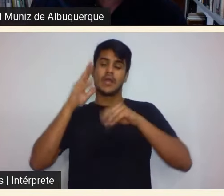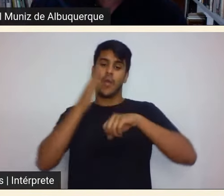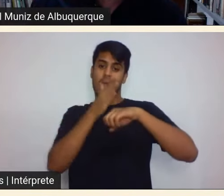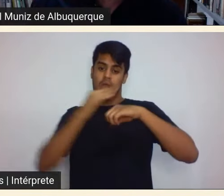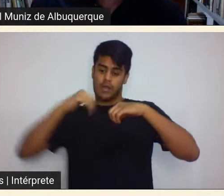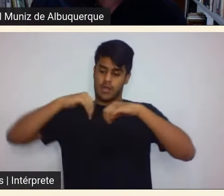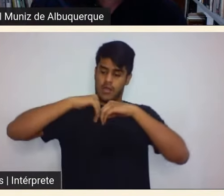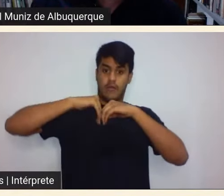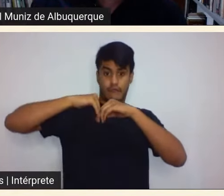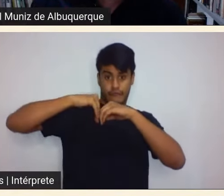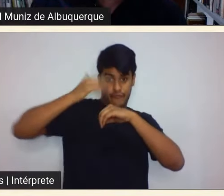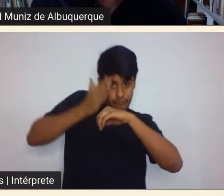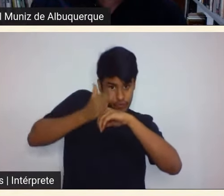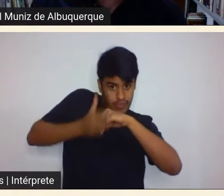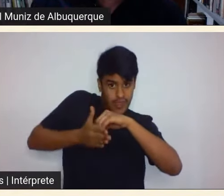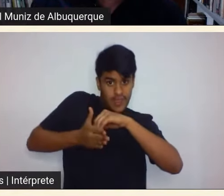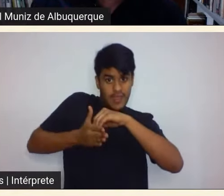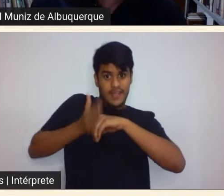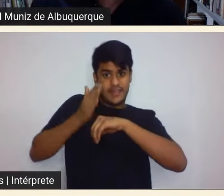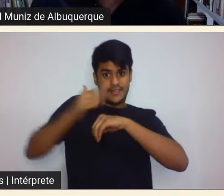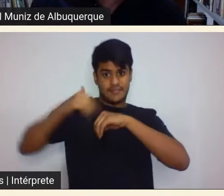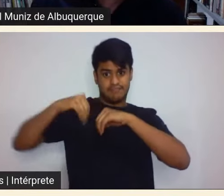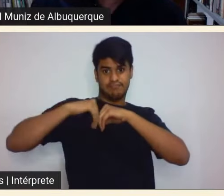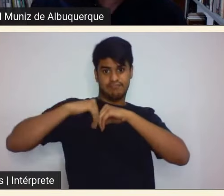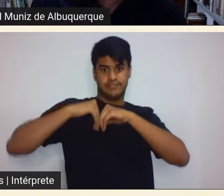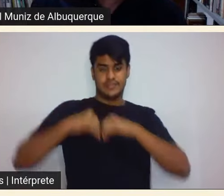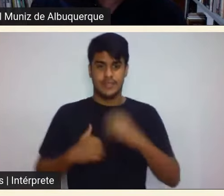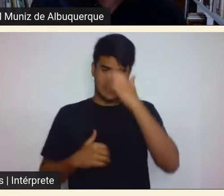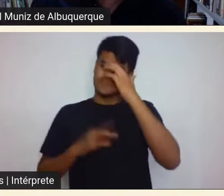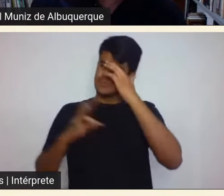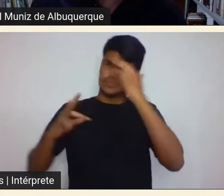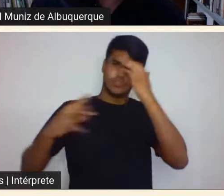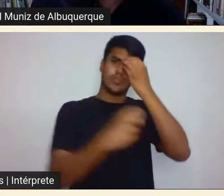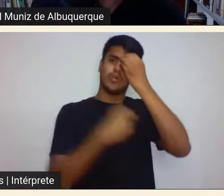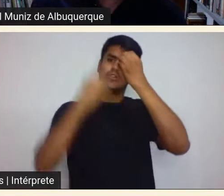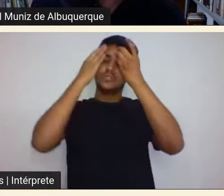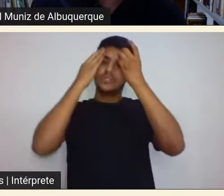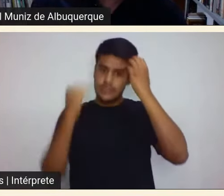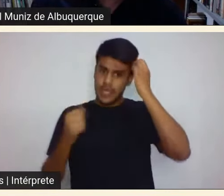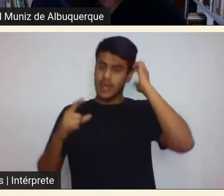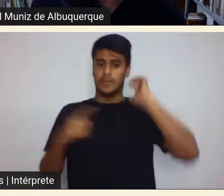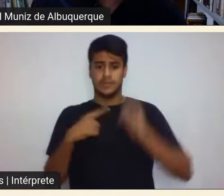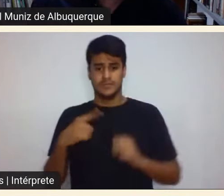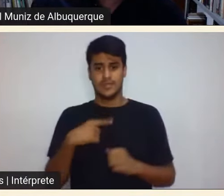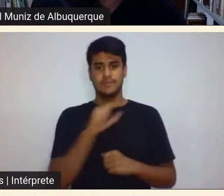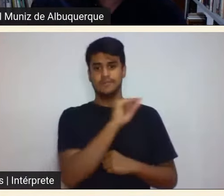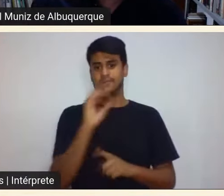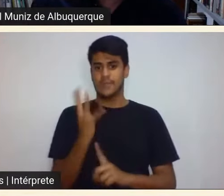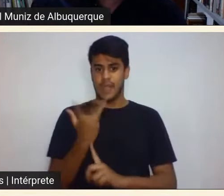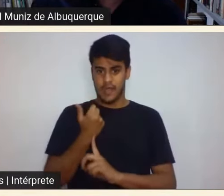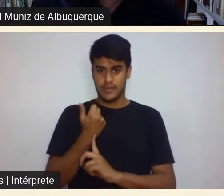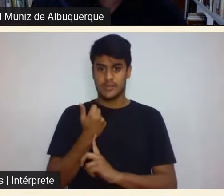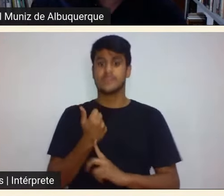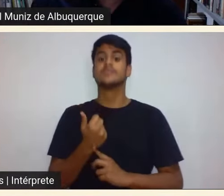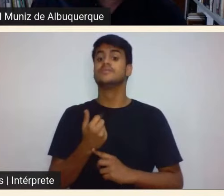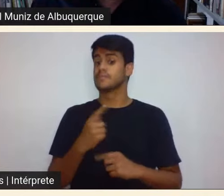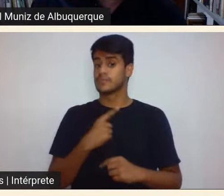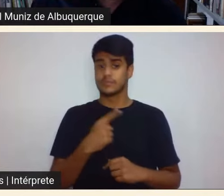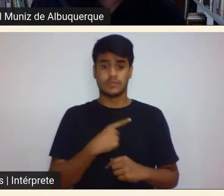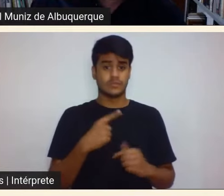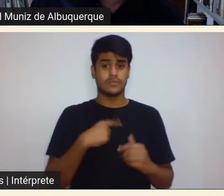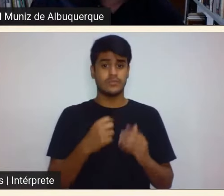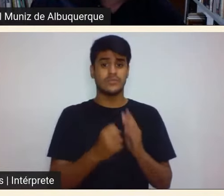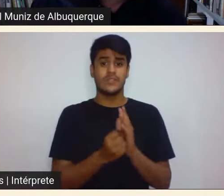fronteira que todos sabem aqui, que nas diversas artes evoca uma série